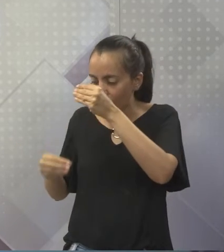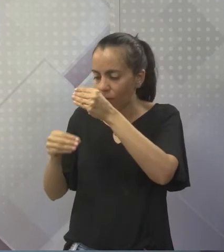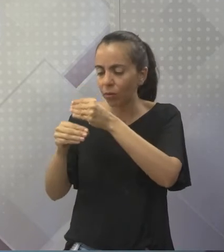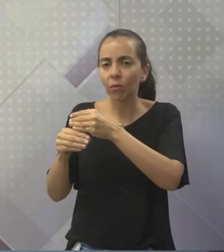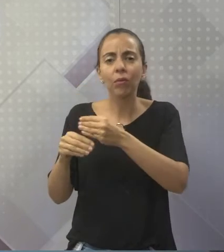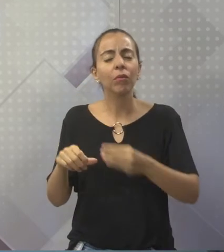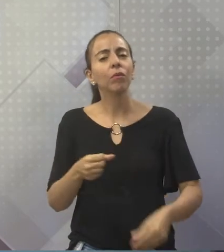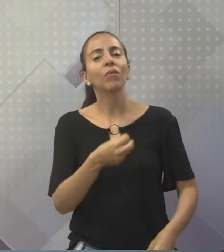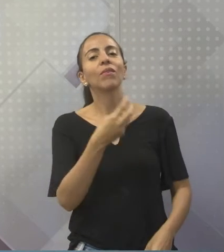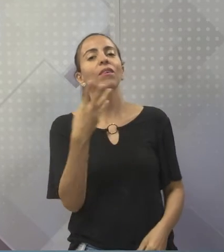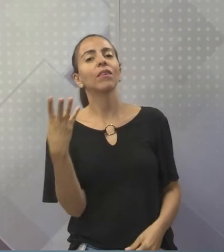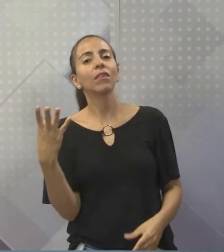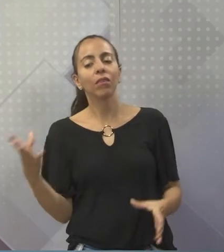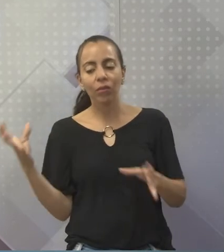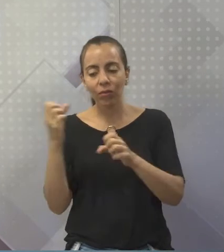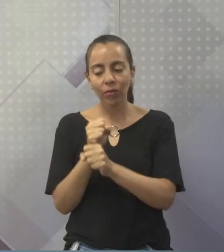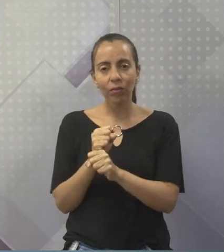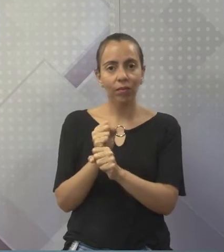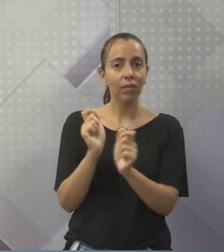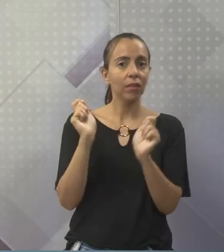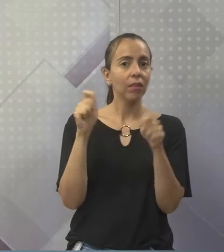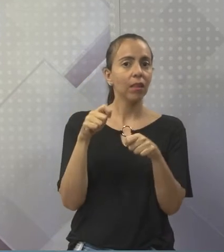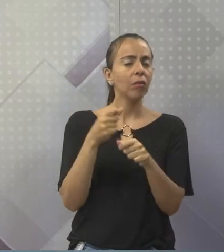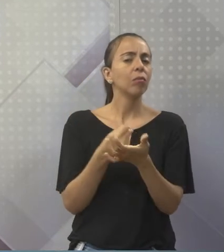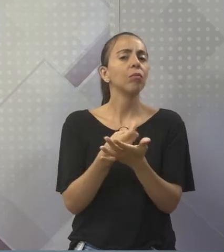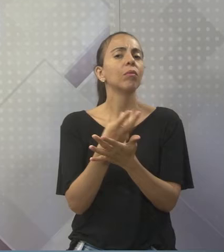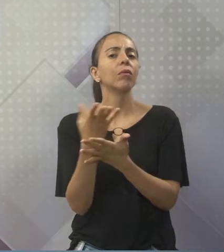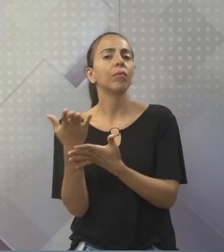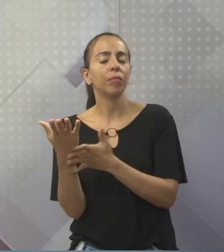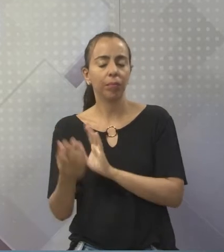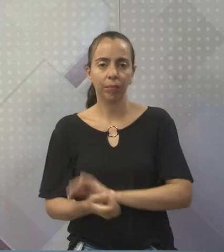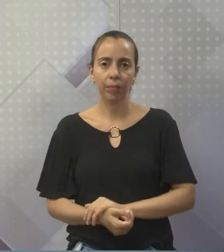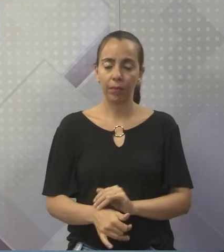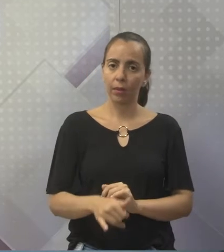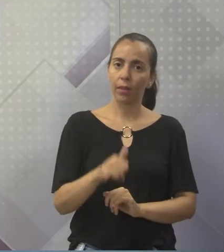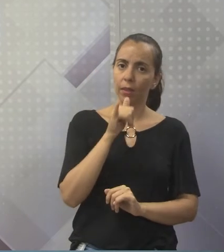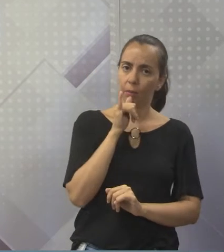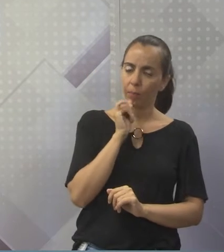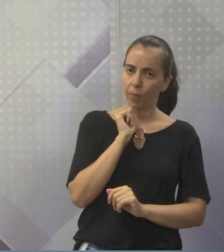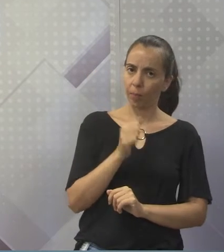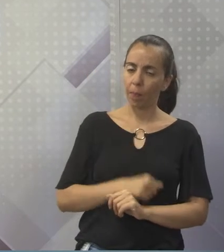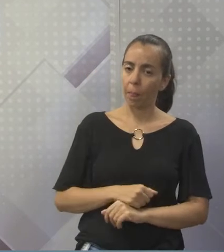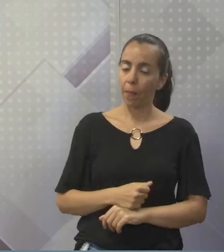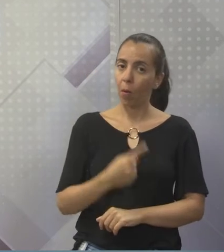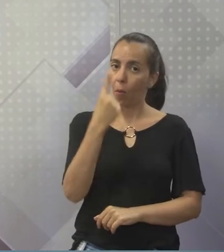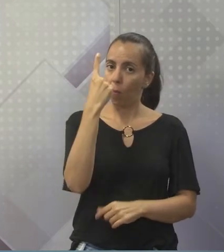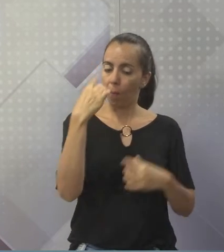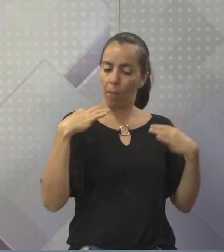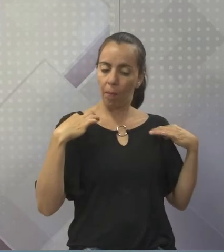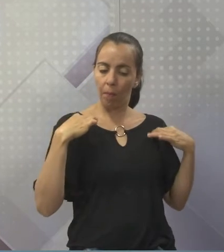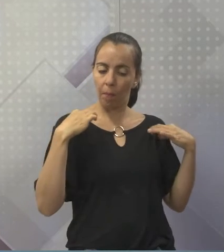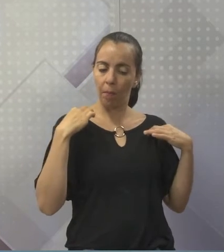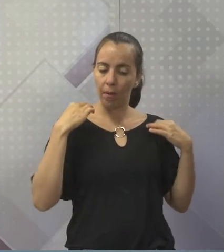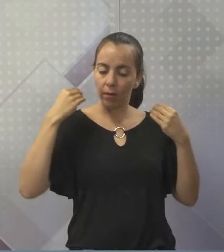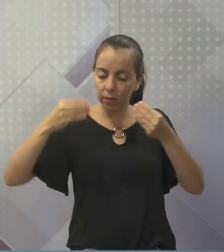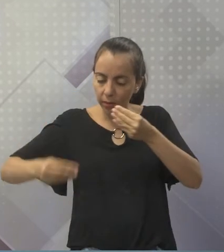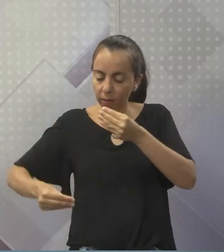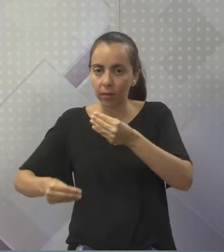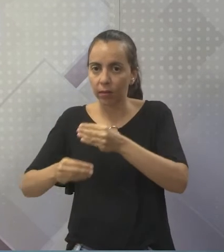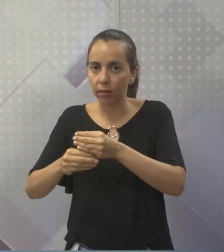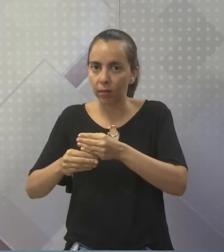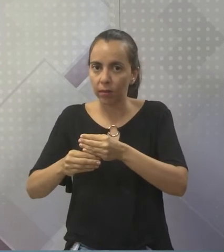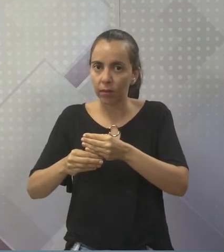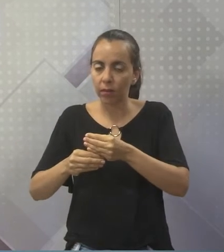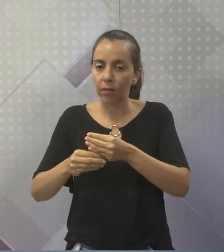agosto? Bem, eu sei que se ele vende uma peça, ele ganha. Se ele